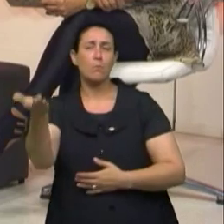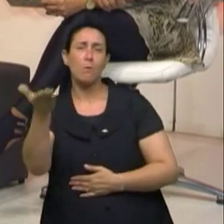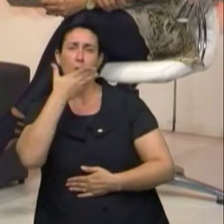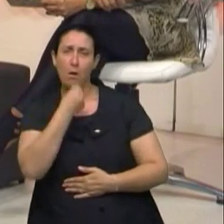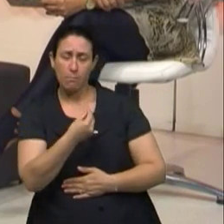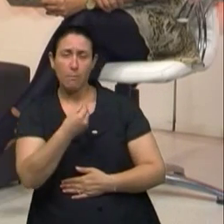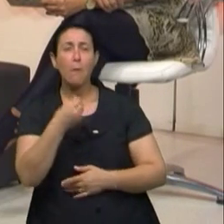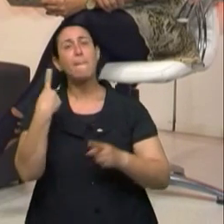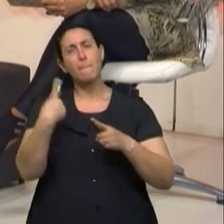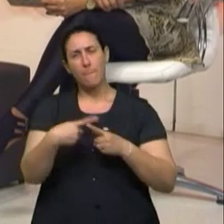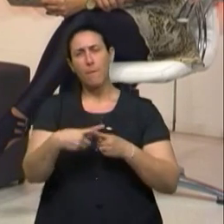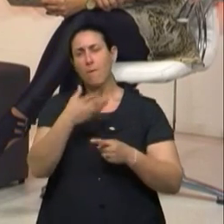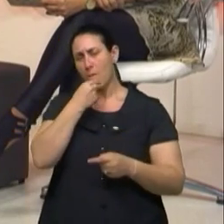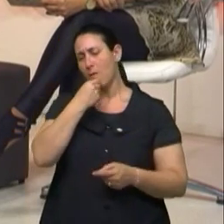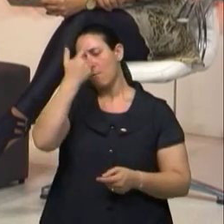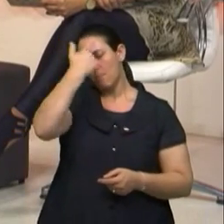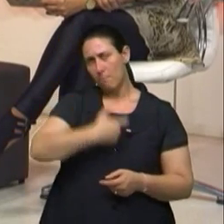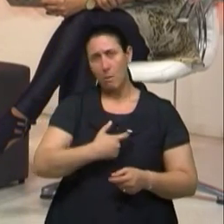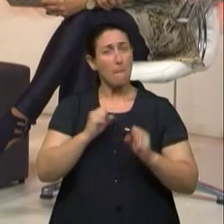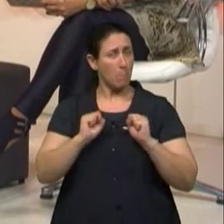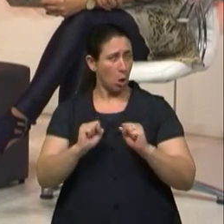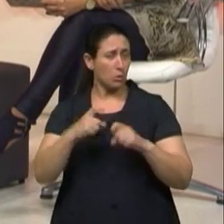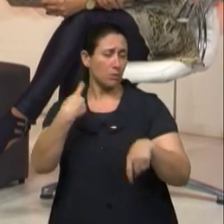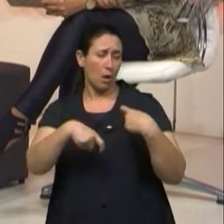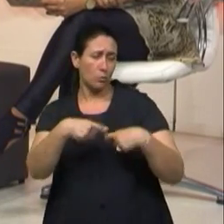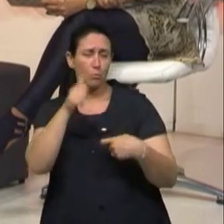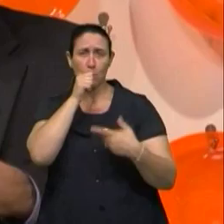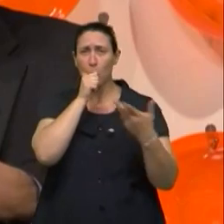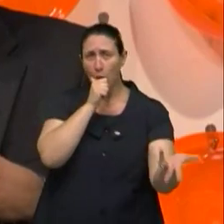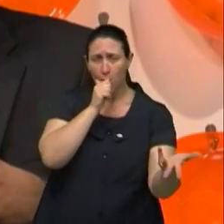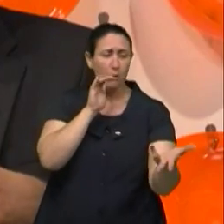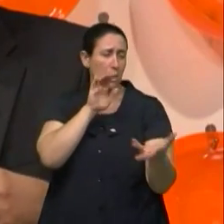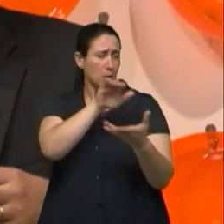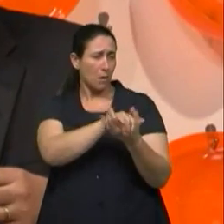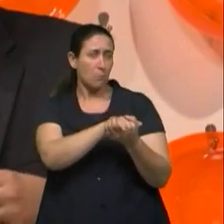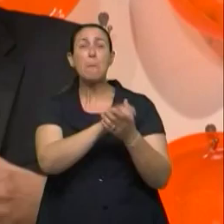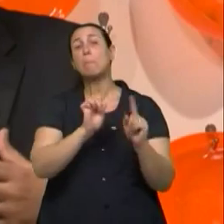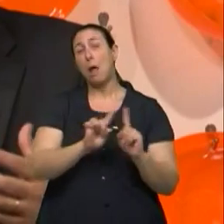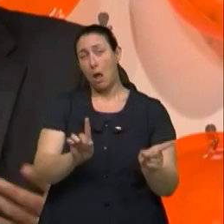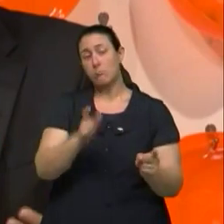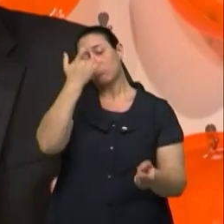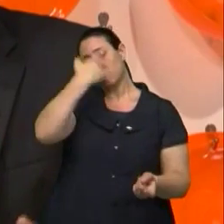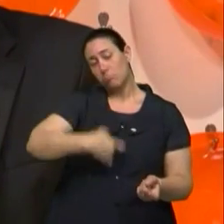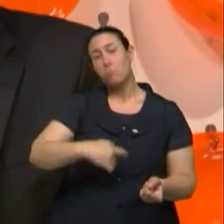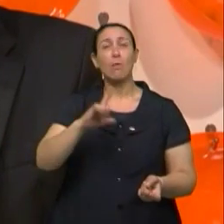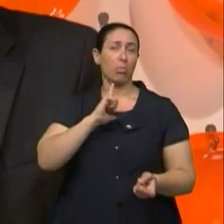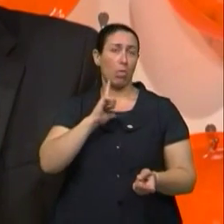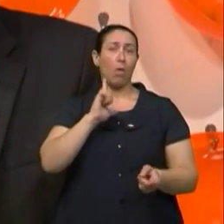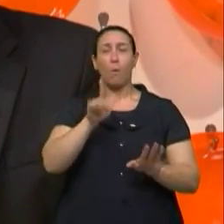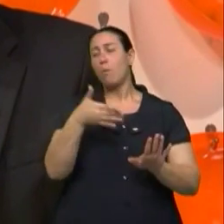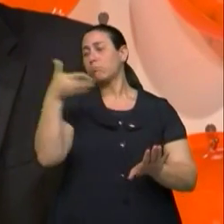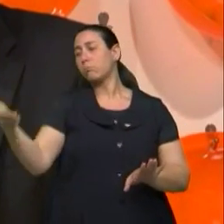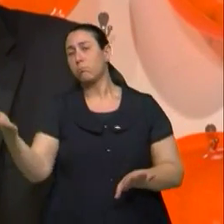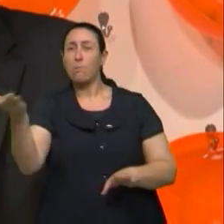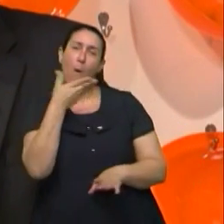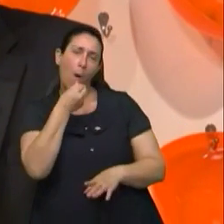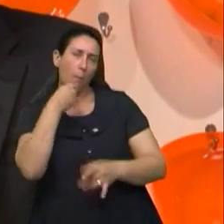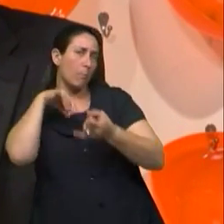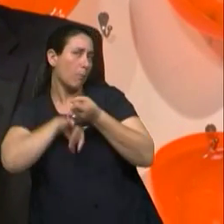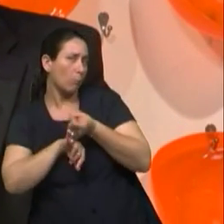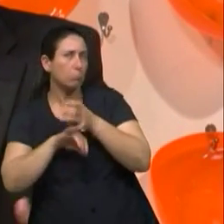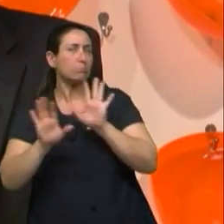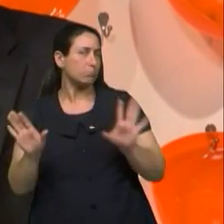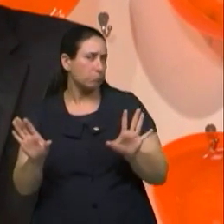o homem pode ter sexo com mulher, pode ser casado, né? E pode ter um parceiro, né? Isso a gente vê...